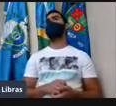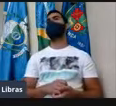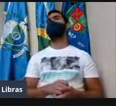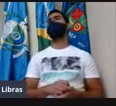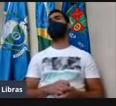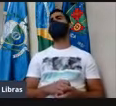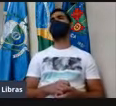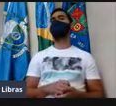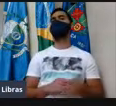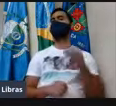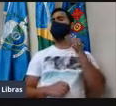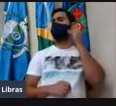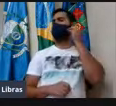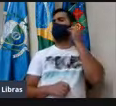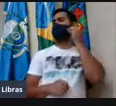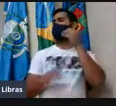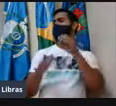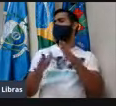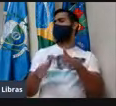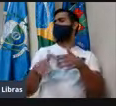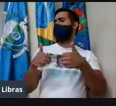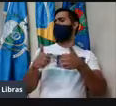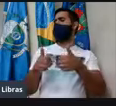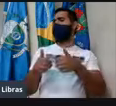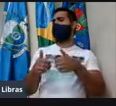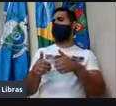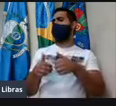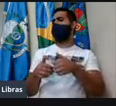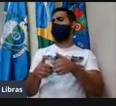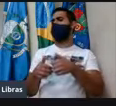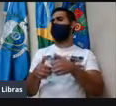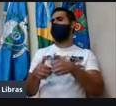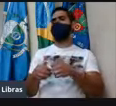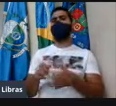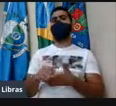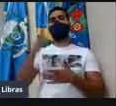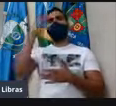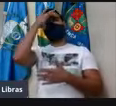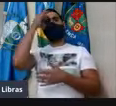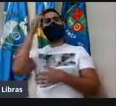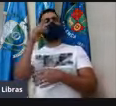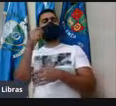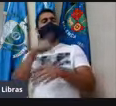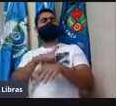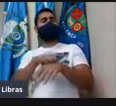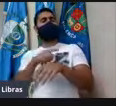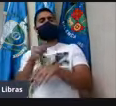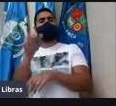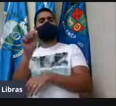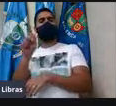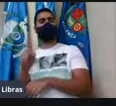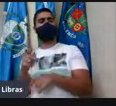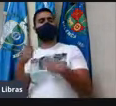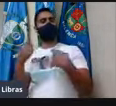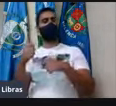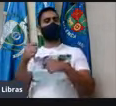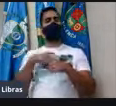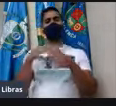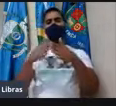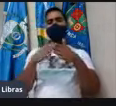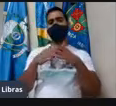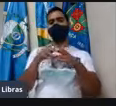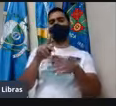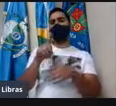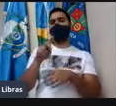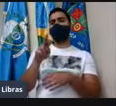tentasse melhorar a sensibilidade com relação às servidoras que estão em fase de aposentação, que precisam da sua